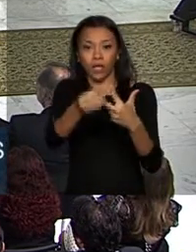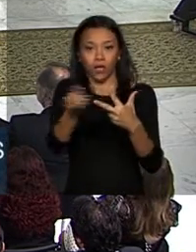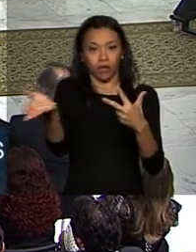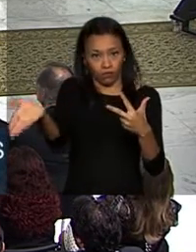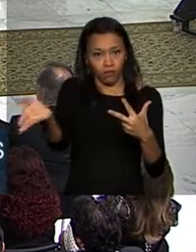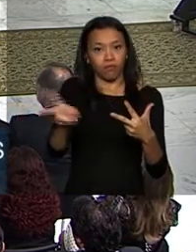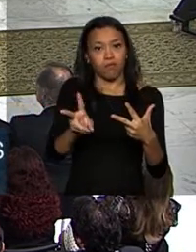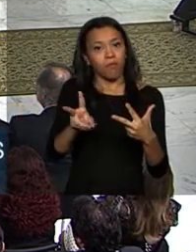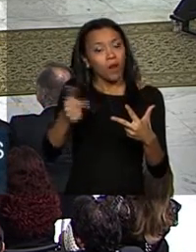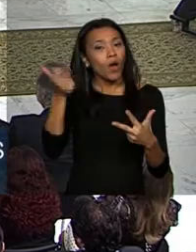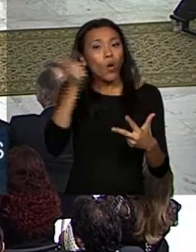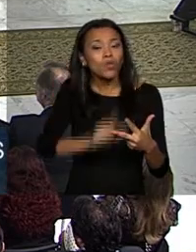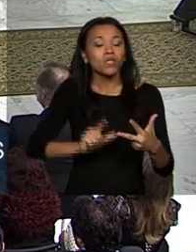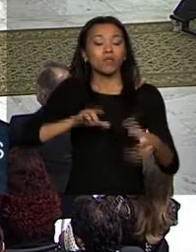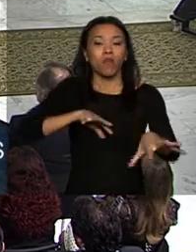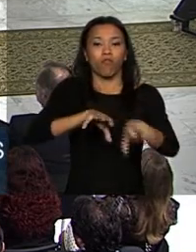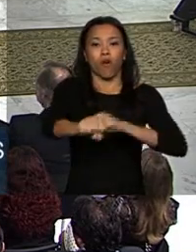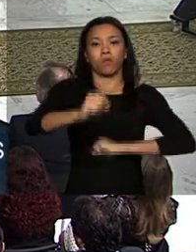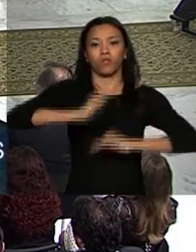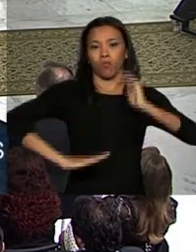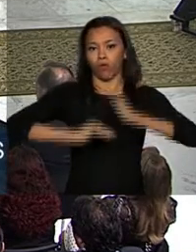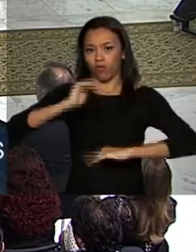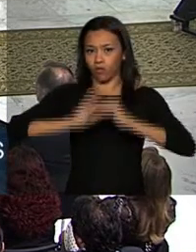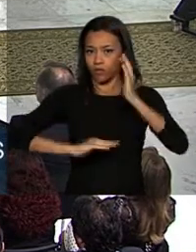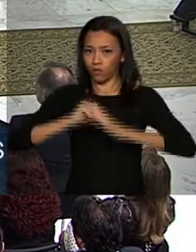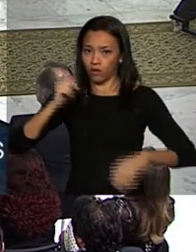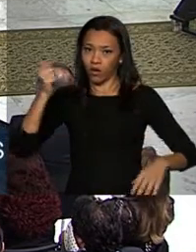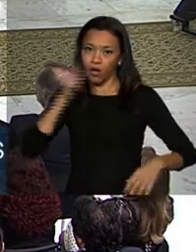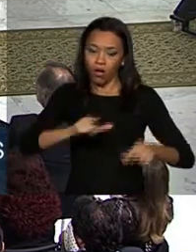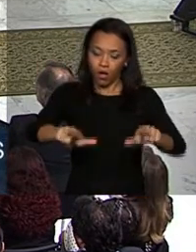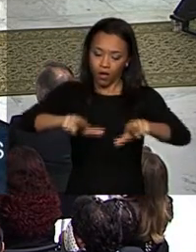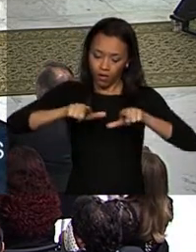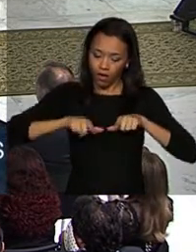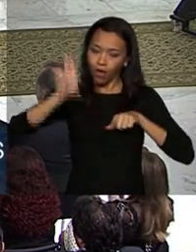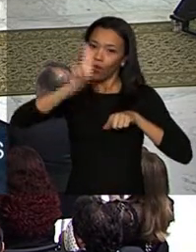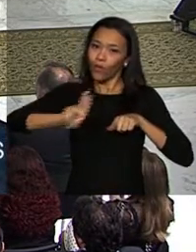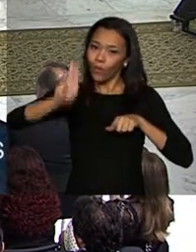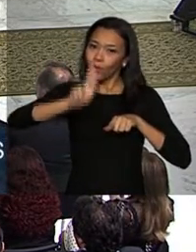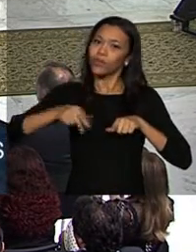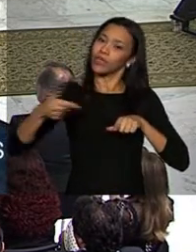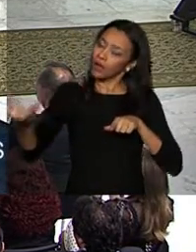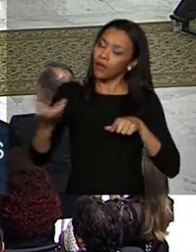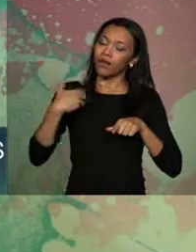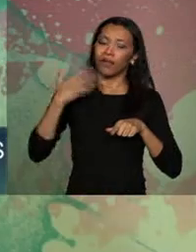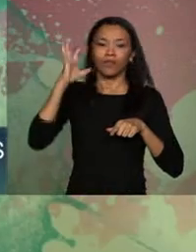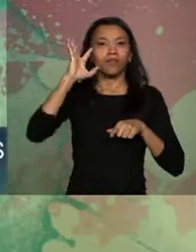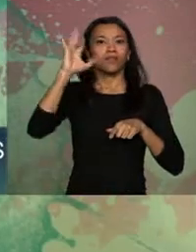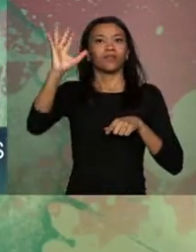à formação profissional universitária que a senhora tanto anseia.